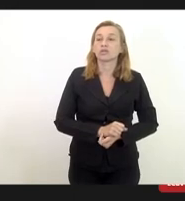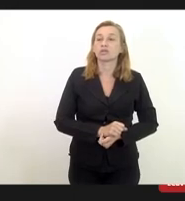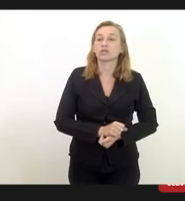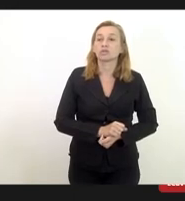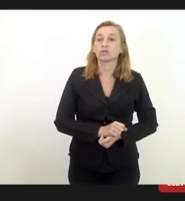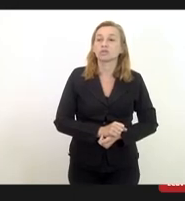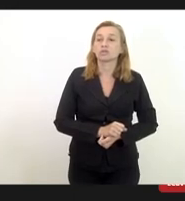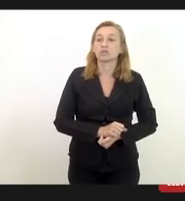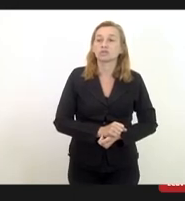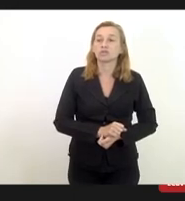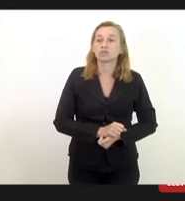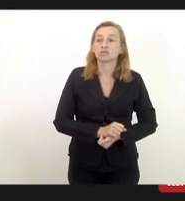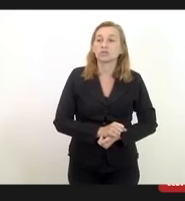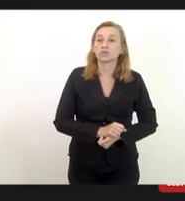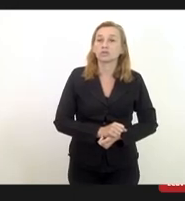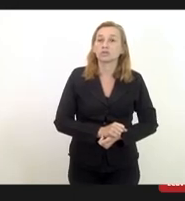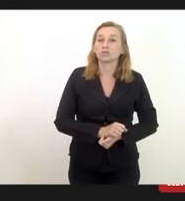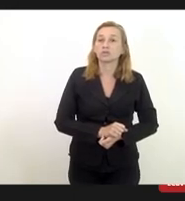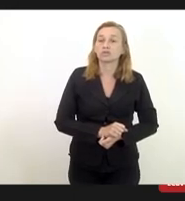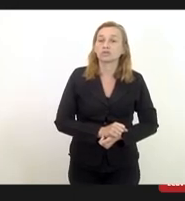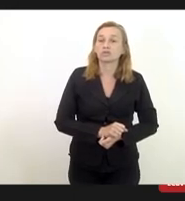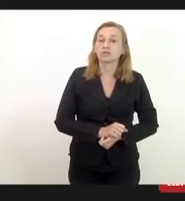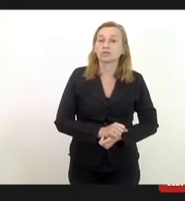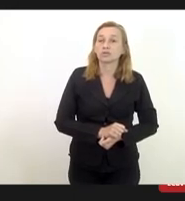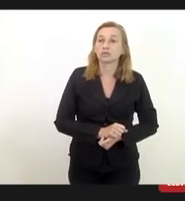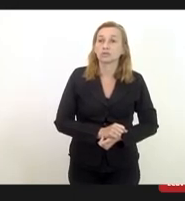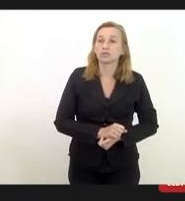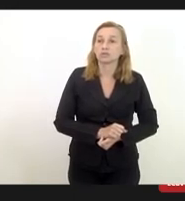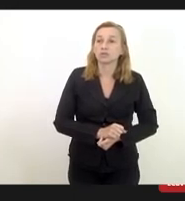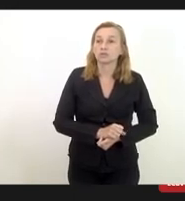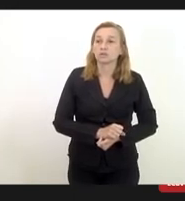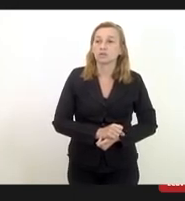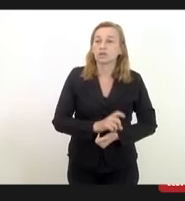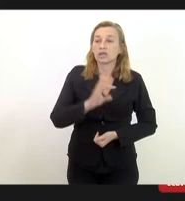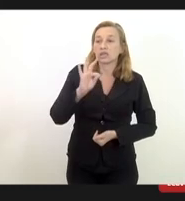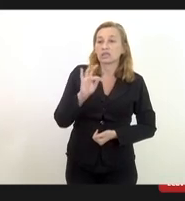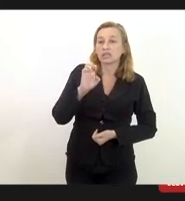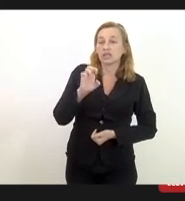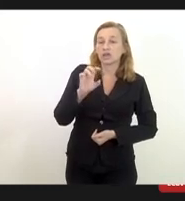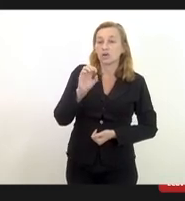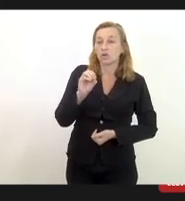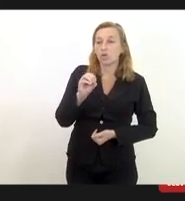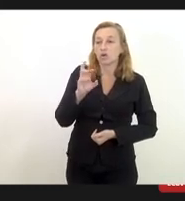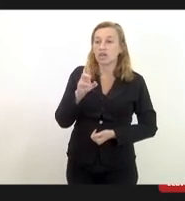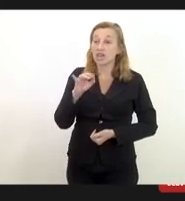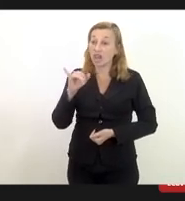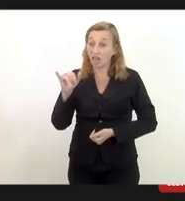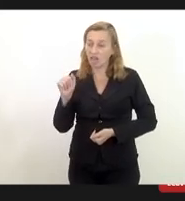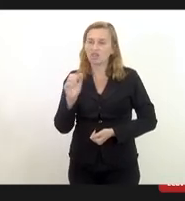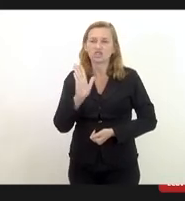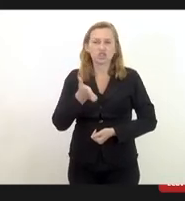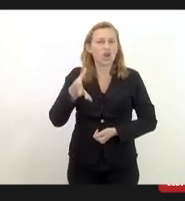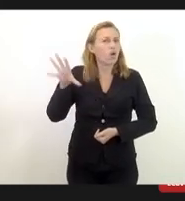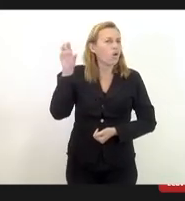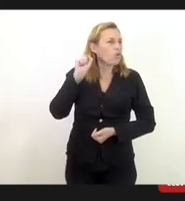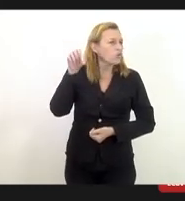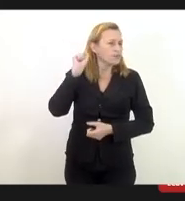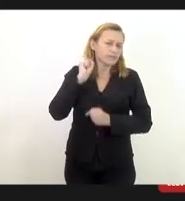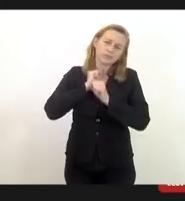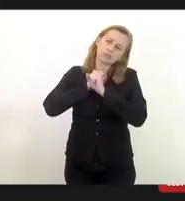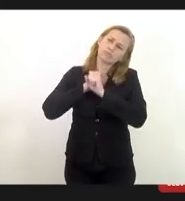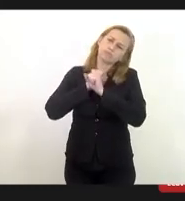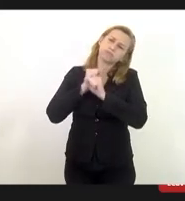não temos, não, isso, essa teoria, vocês estão falando muito teoria, nós ouvimos isso por muito